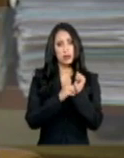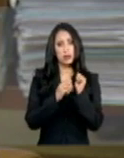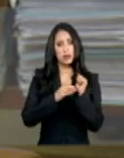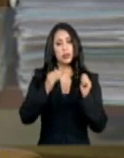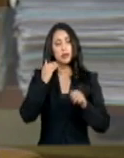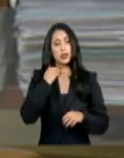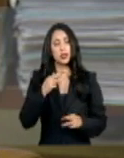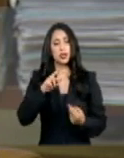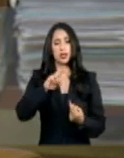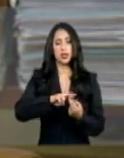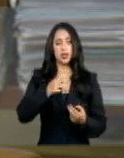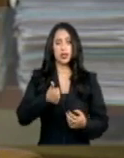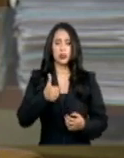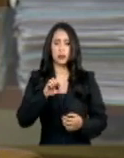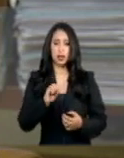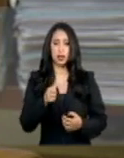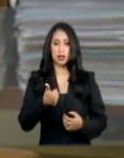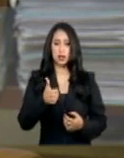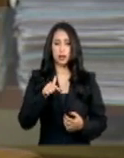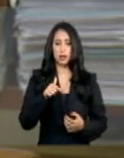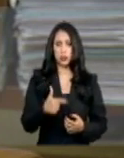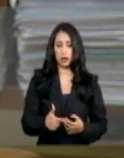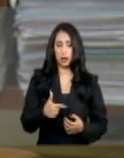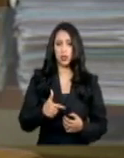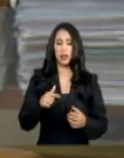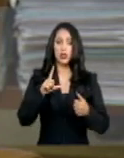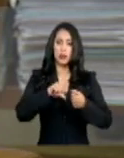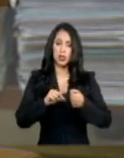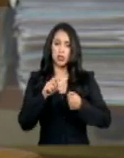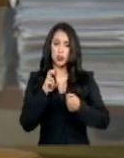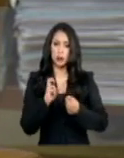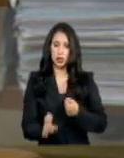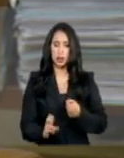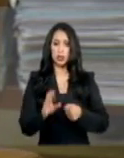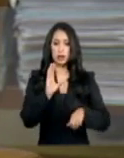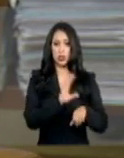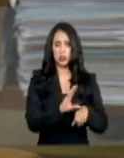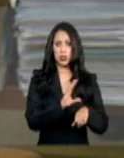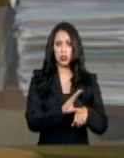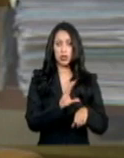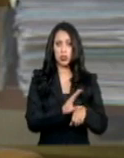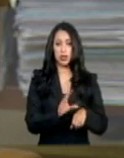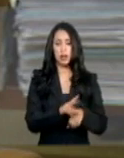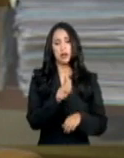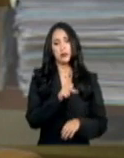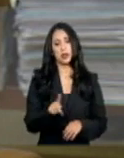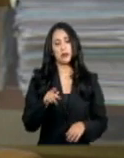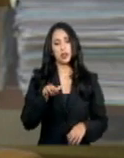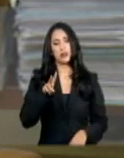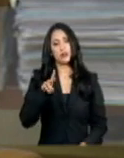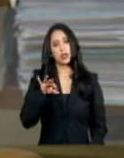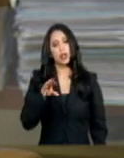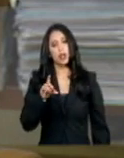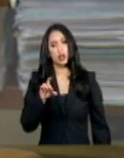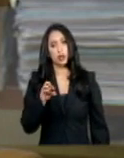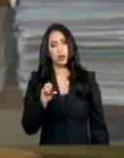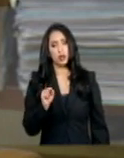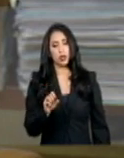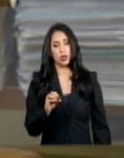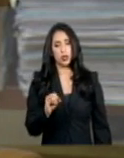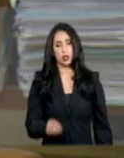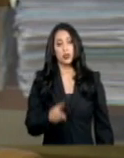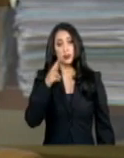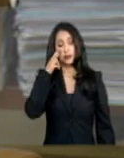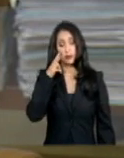incisos 10 e 12 do artigo 5º da constituição petição no total ela também diz carlos velloso reconhecendo possível autorizar quando